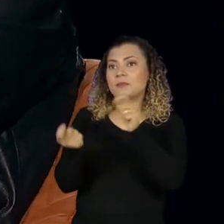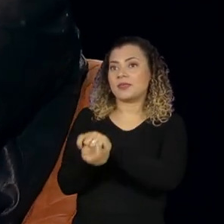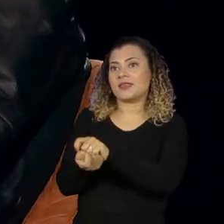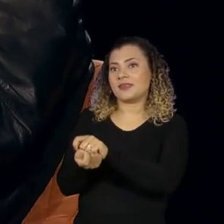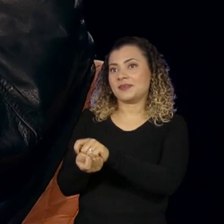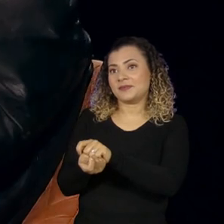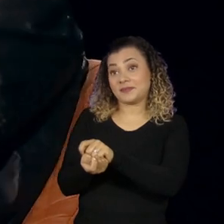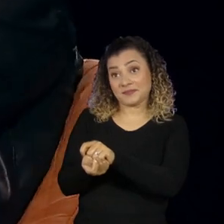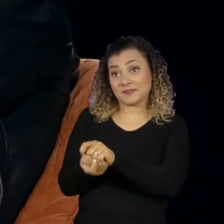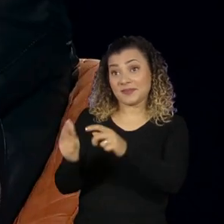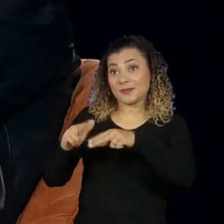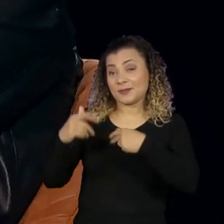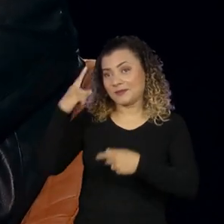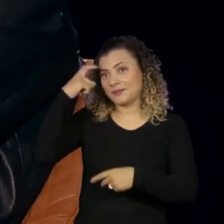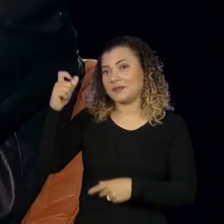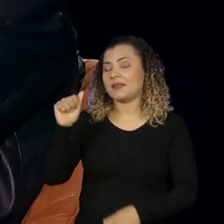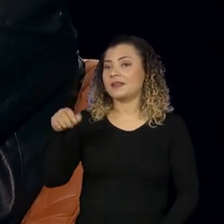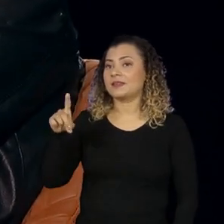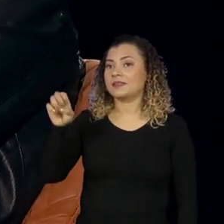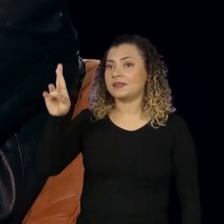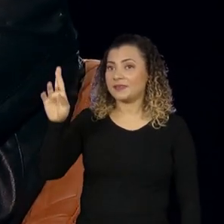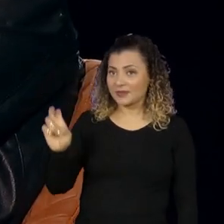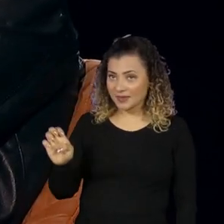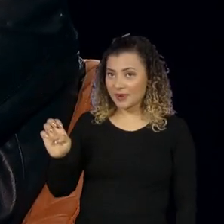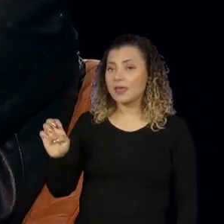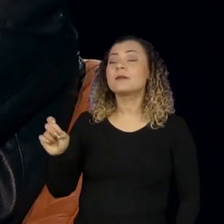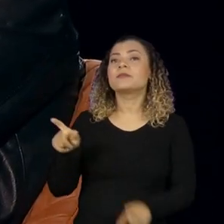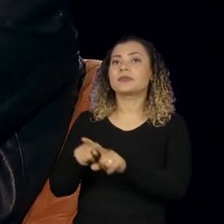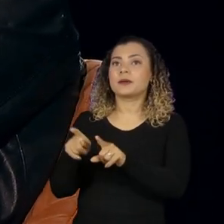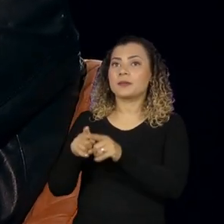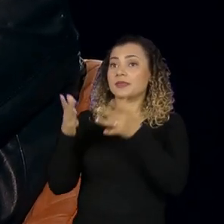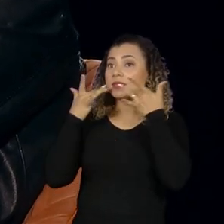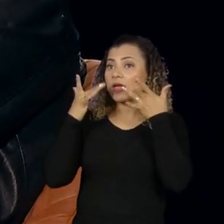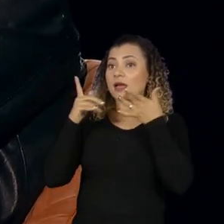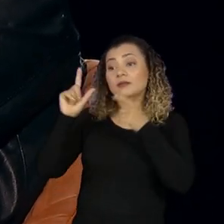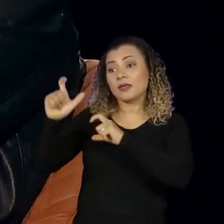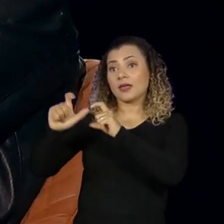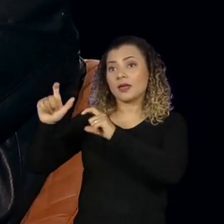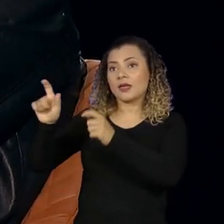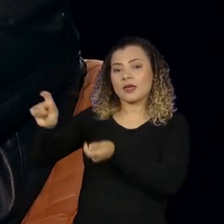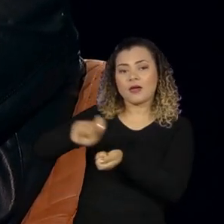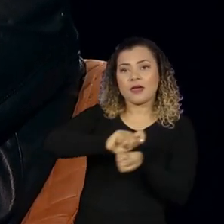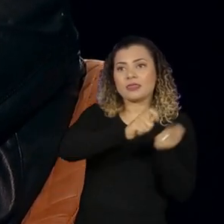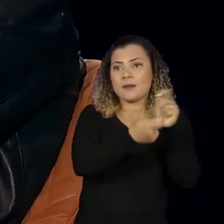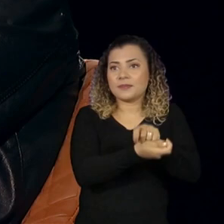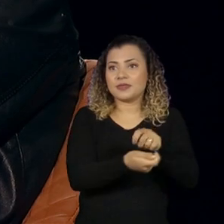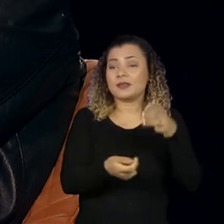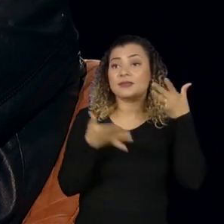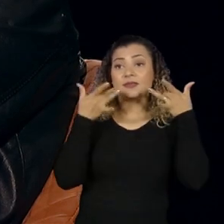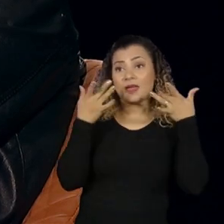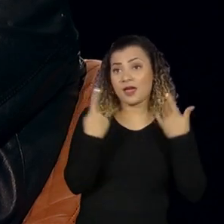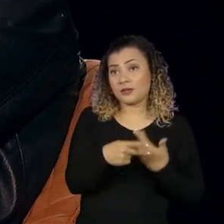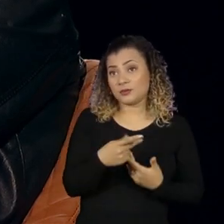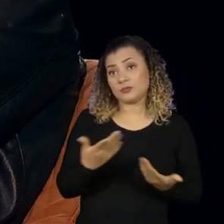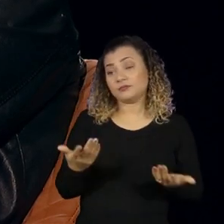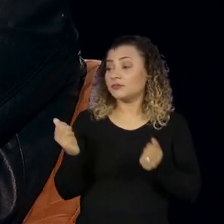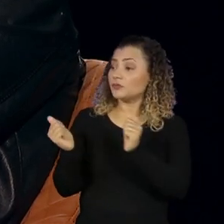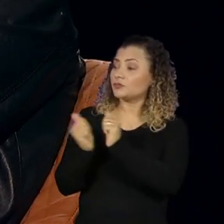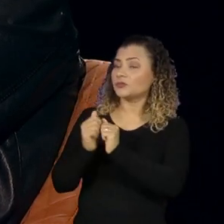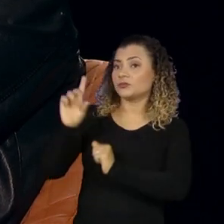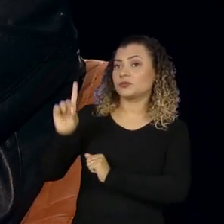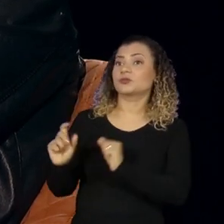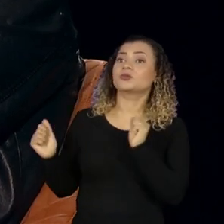Eu adaptei o André Kitagawa para teatro, que era HQ. E eu, E eu falei para o Kitagawa, você vai dirigir junto comigo, que eu